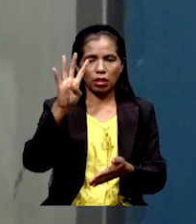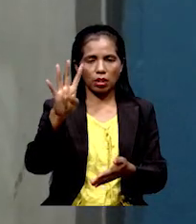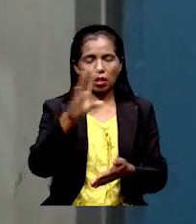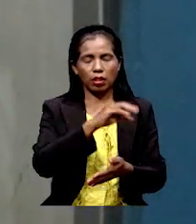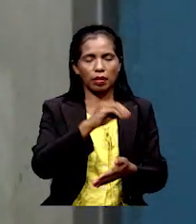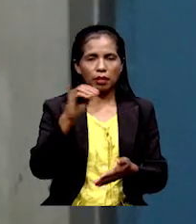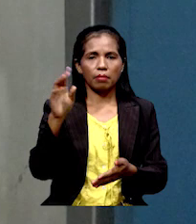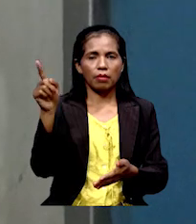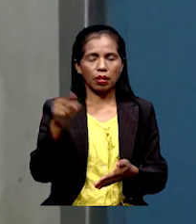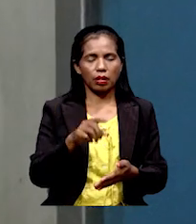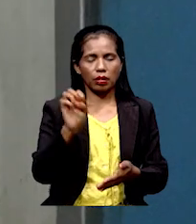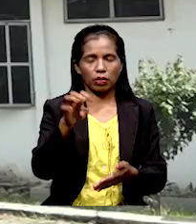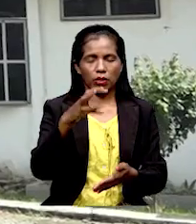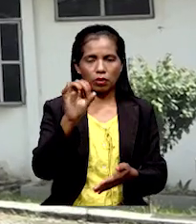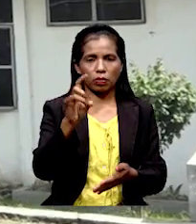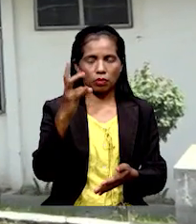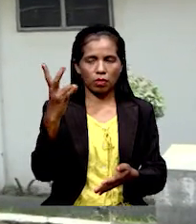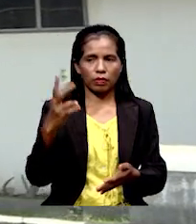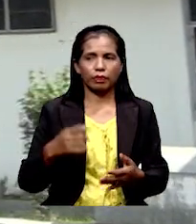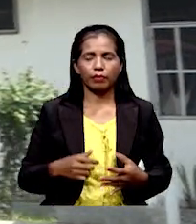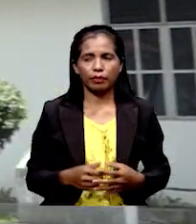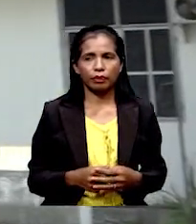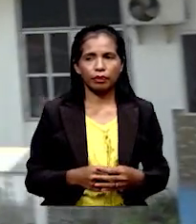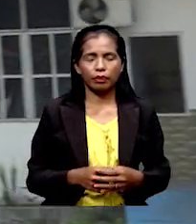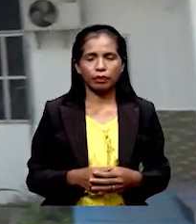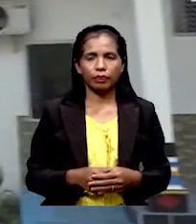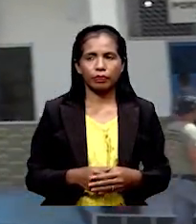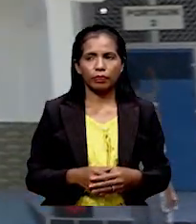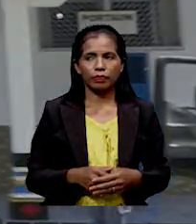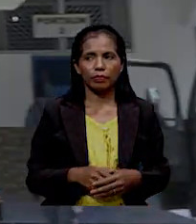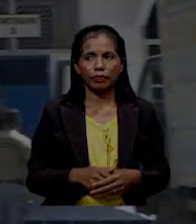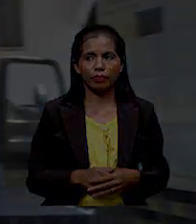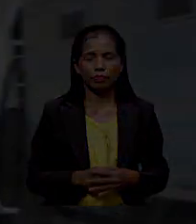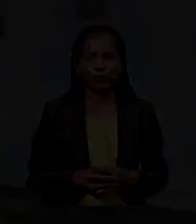pontu DICMRI. Napoleon Xavier, Tito Silva, GMN.